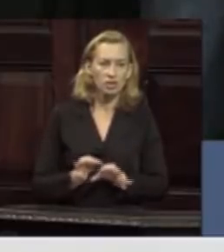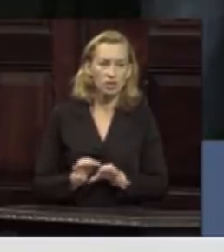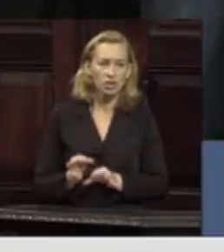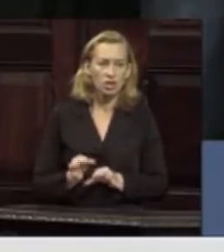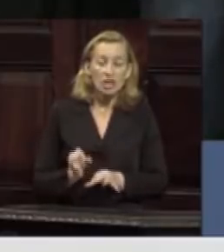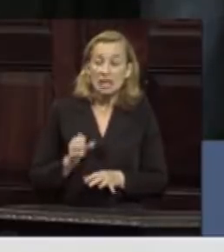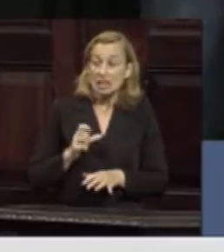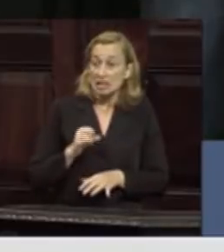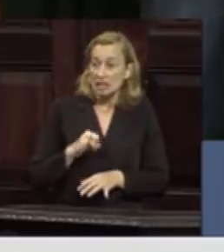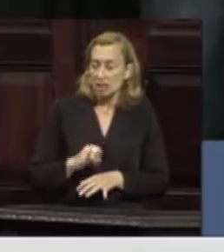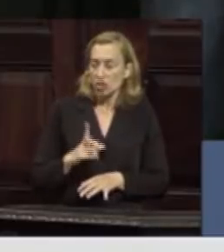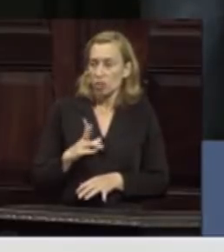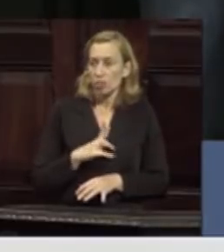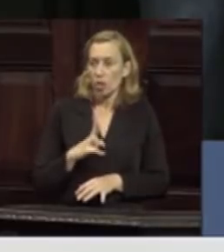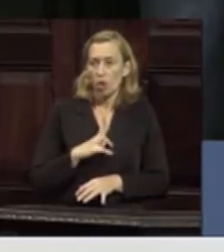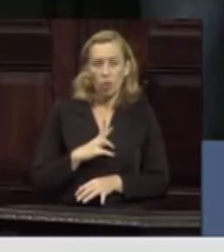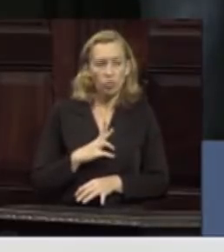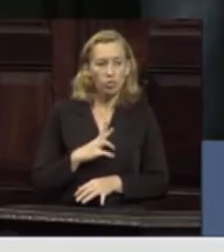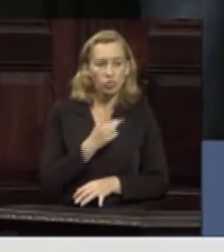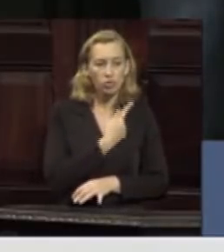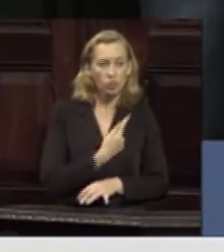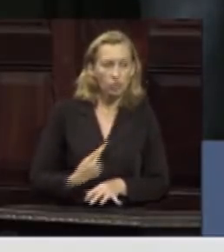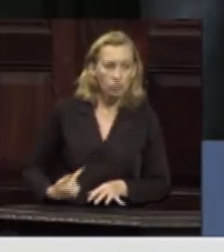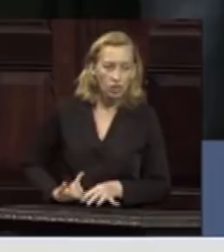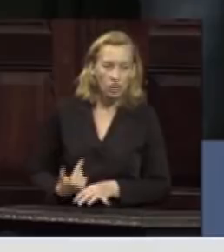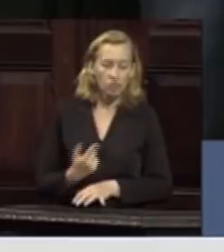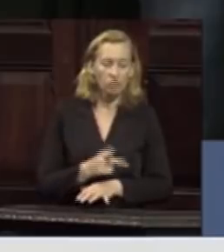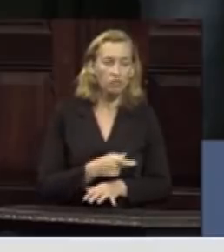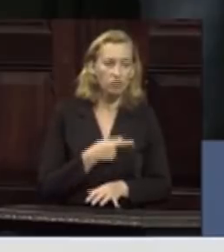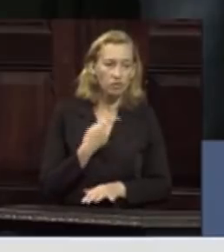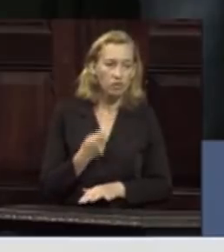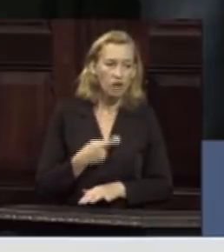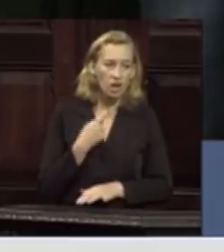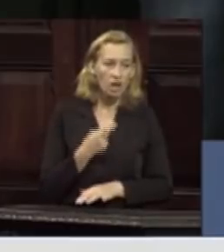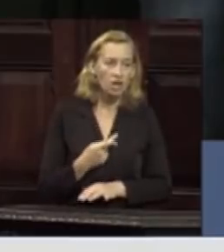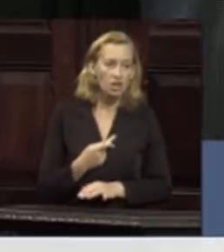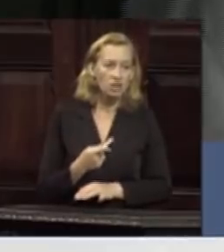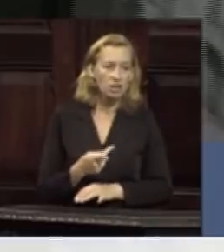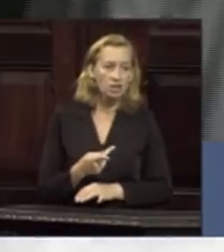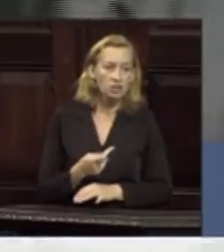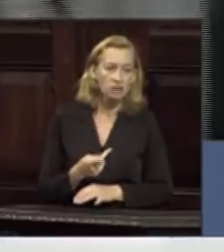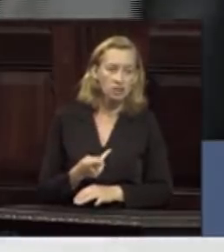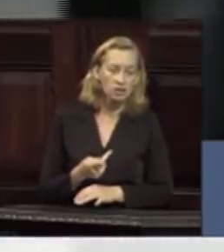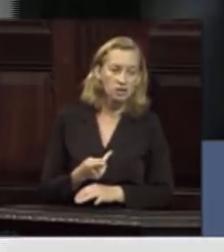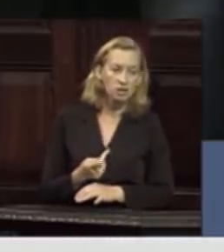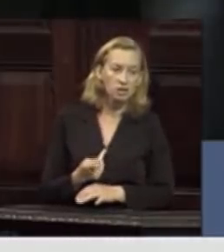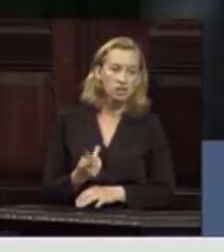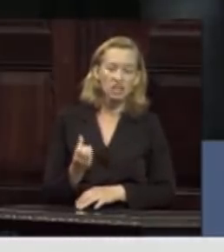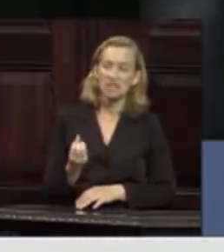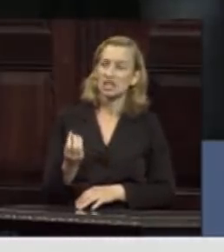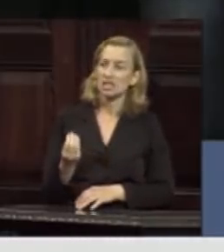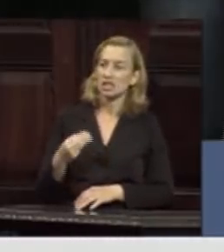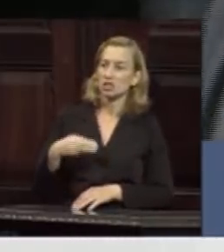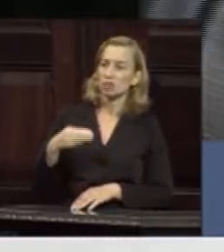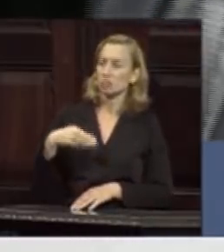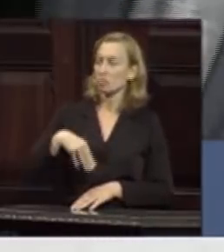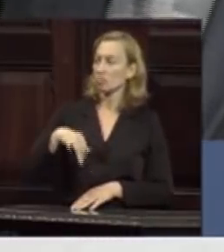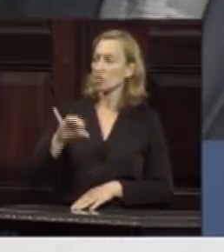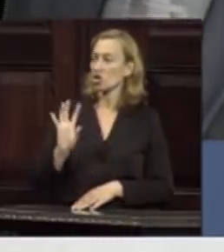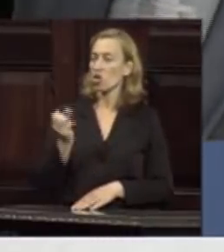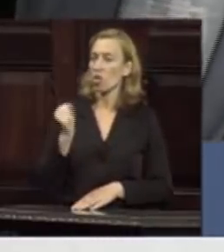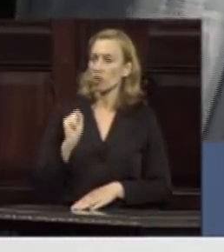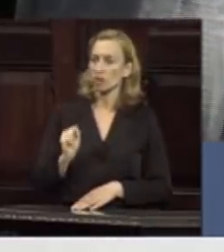governo diz que o sistema atual é completamente obsoleto depois de investir 600 milhões? Então, por isso, a gente vota